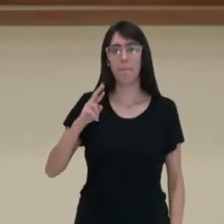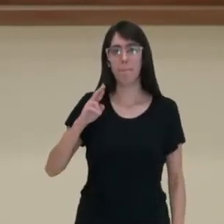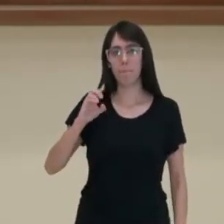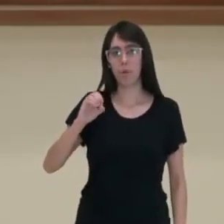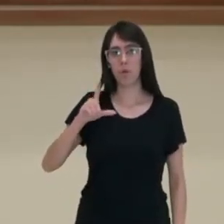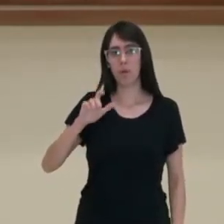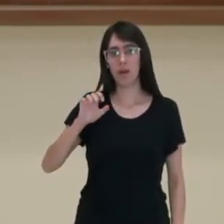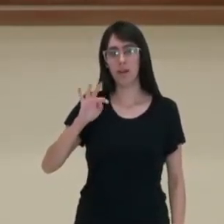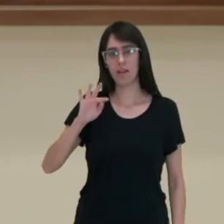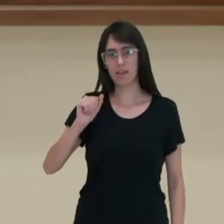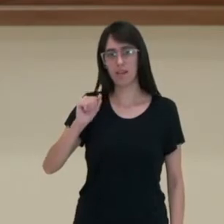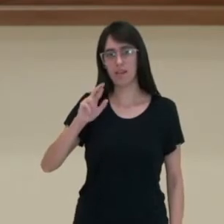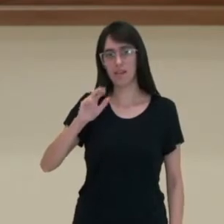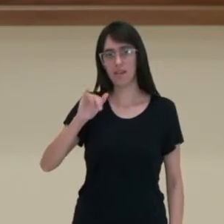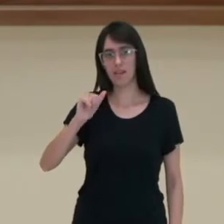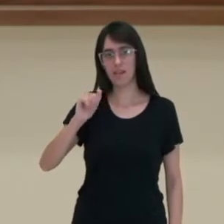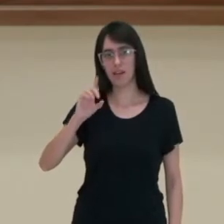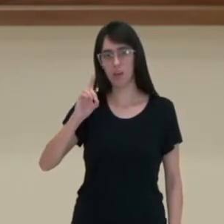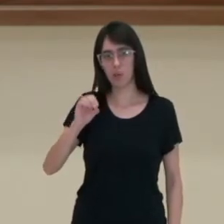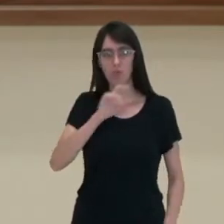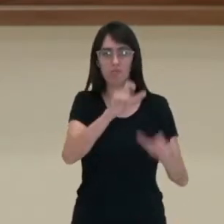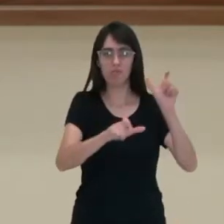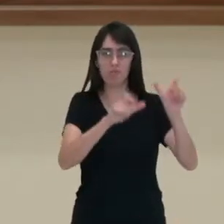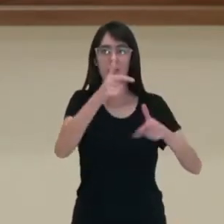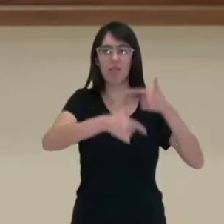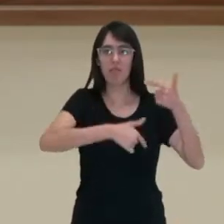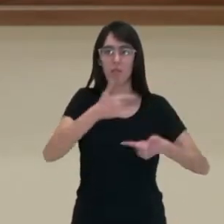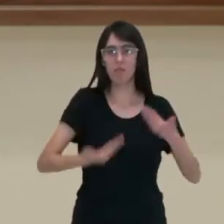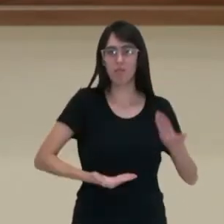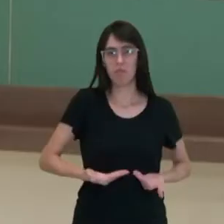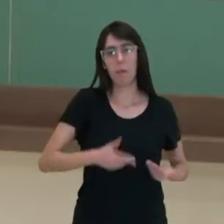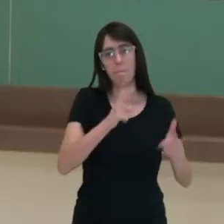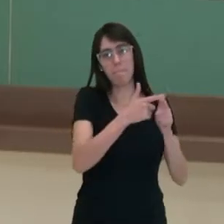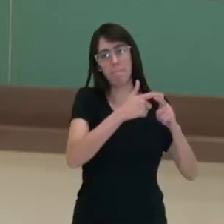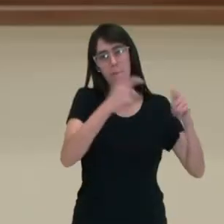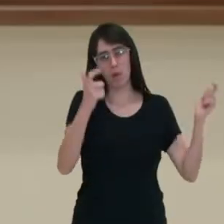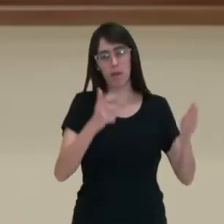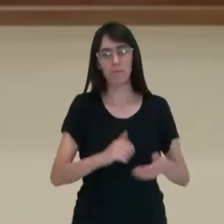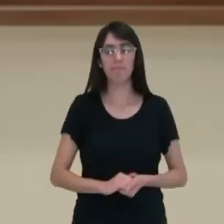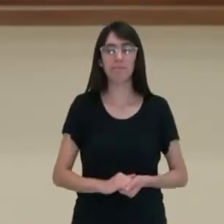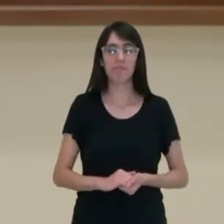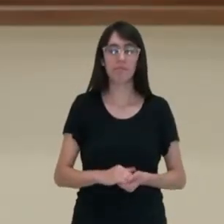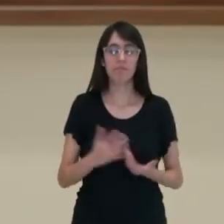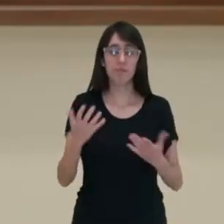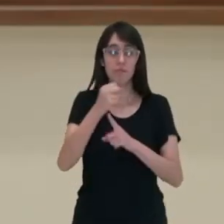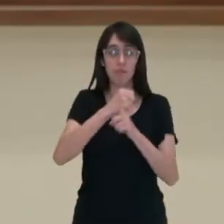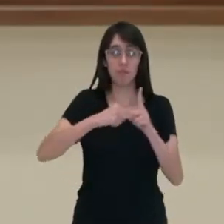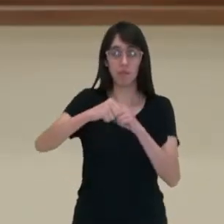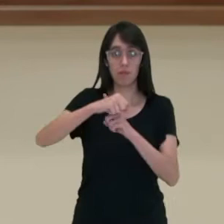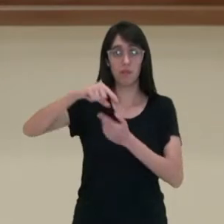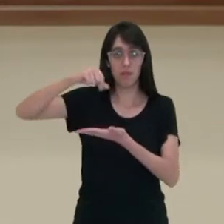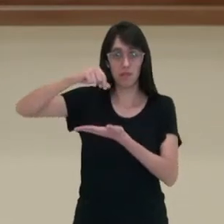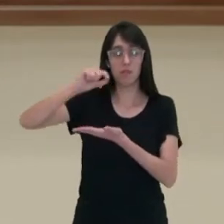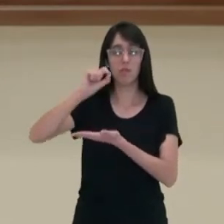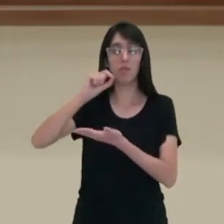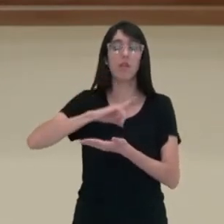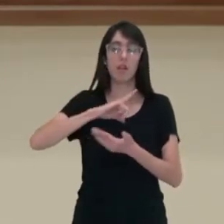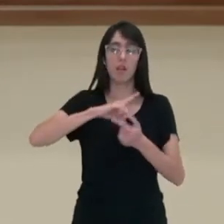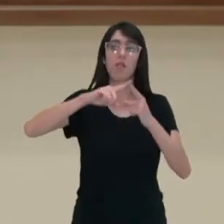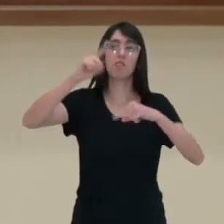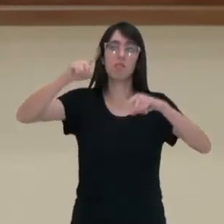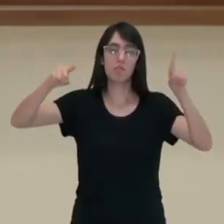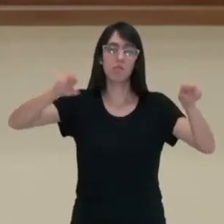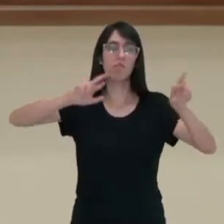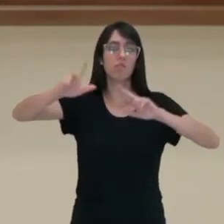da pirâmide e que são a maioria. Bom, toda a sociedade capitalista produz desigualdades